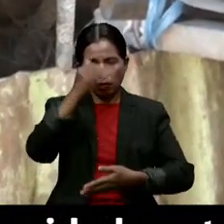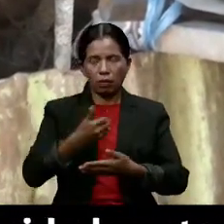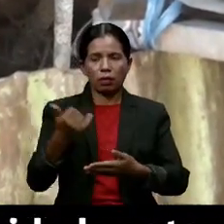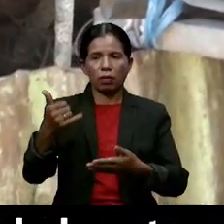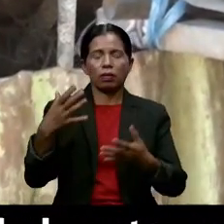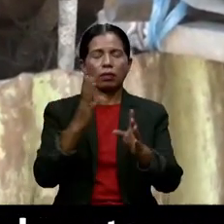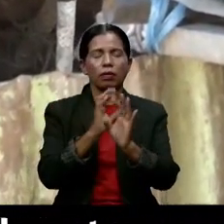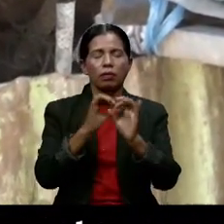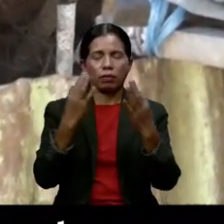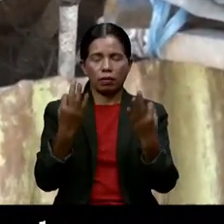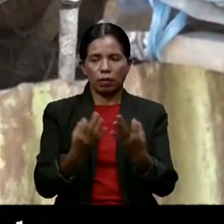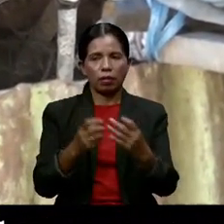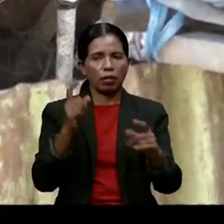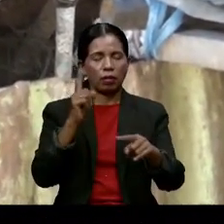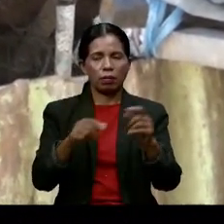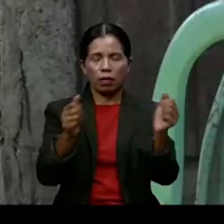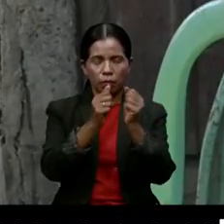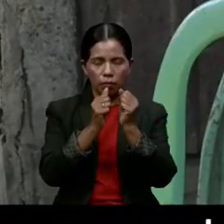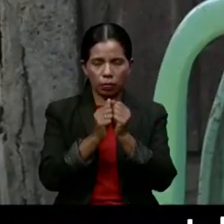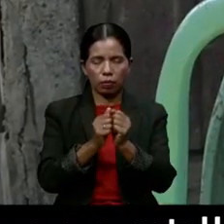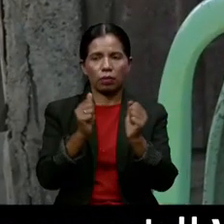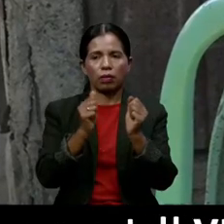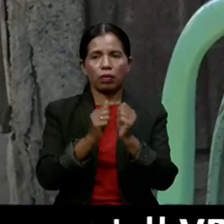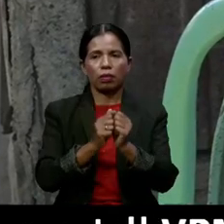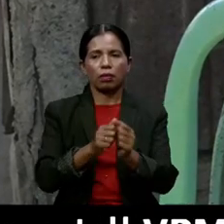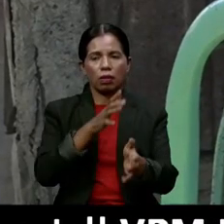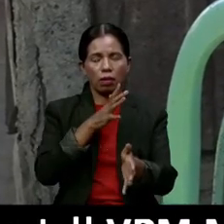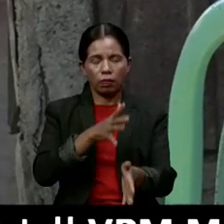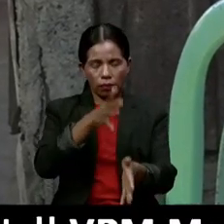forma na família, la bela mutu cona ou avô fetone.